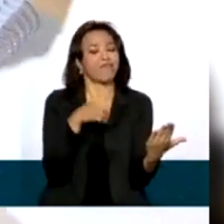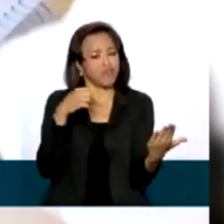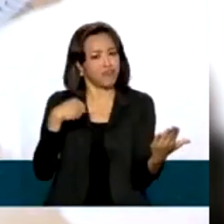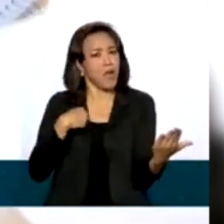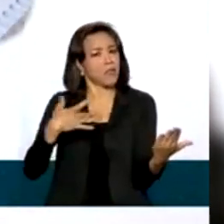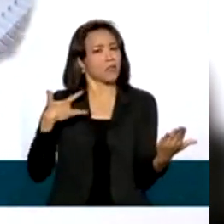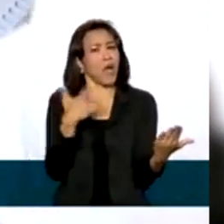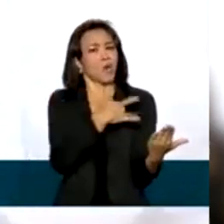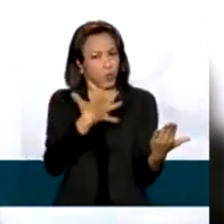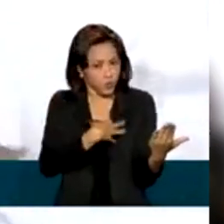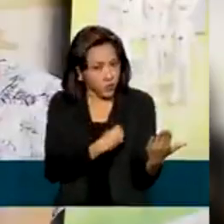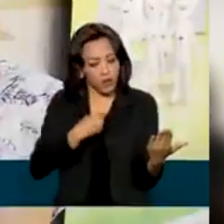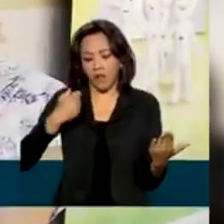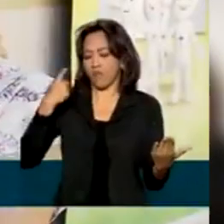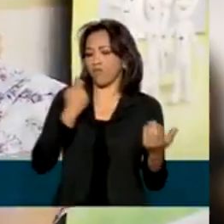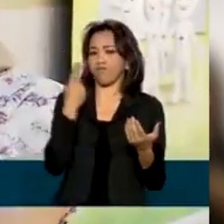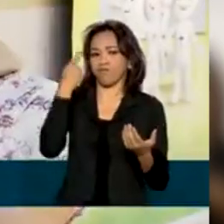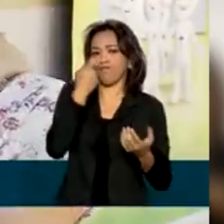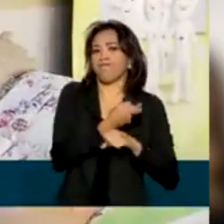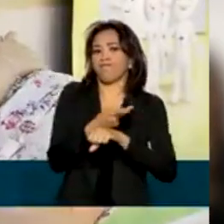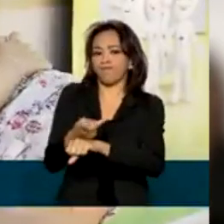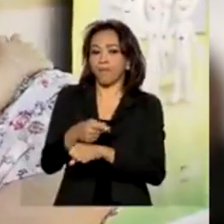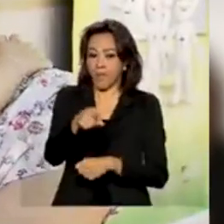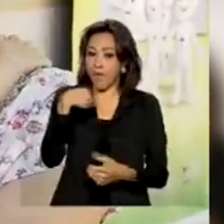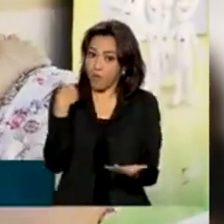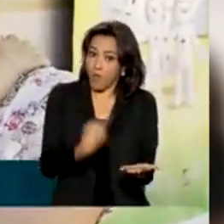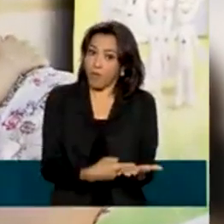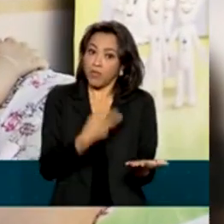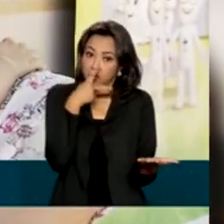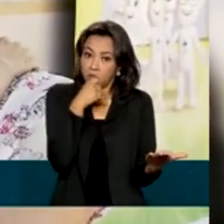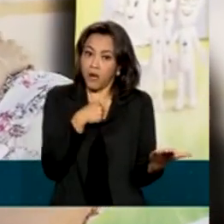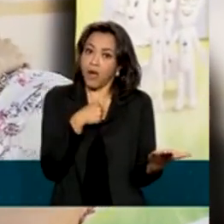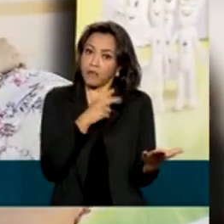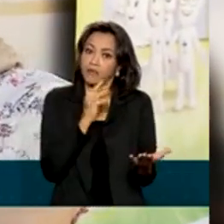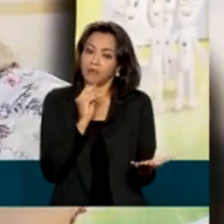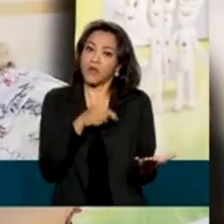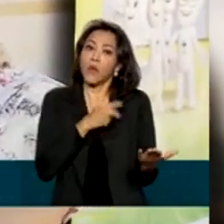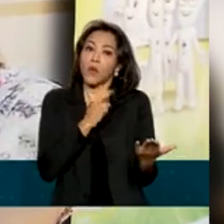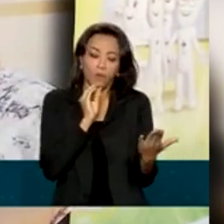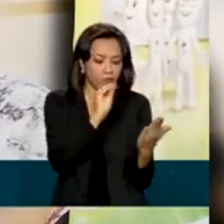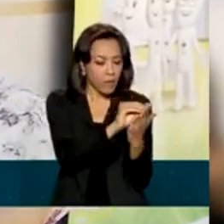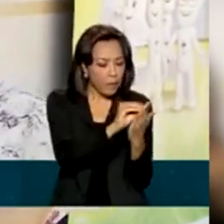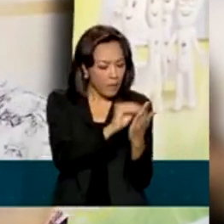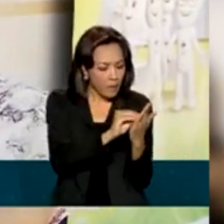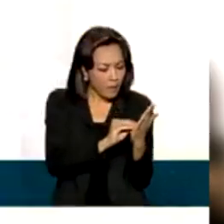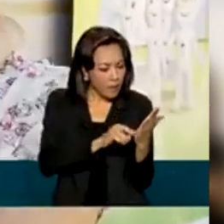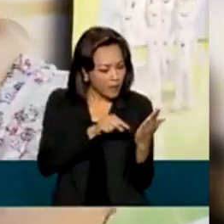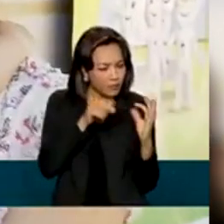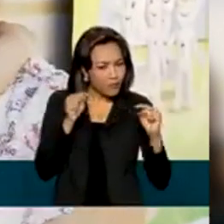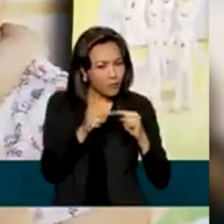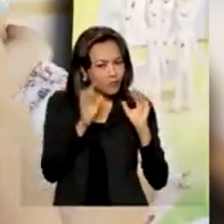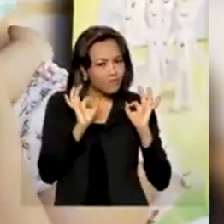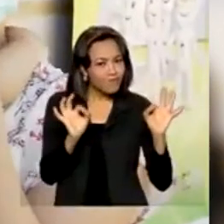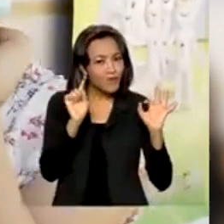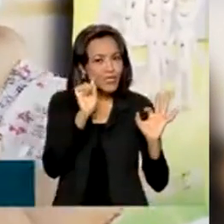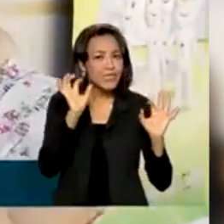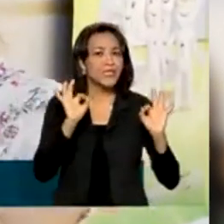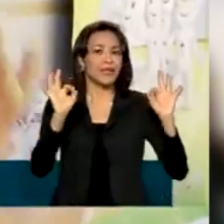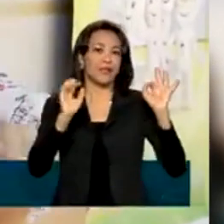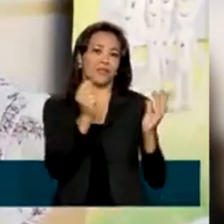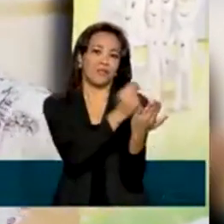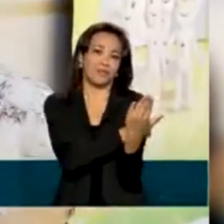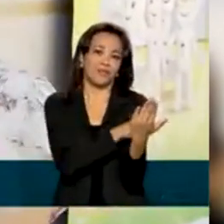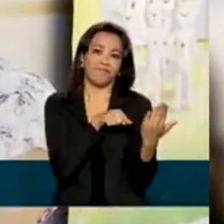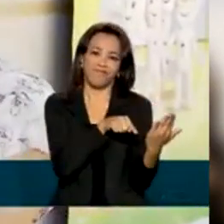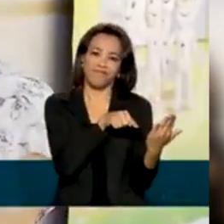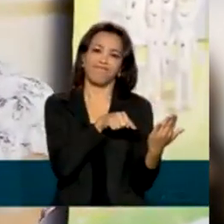é a saúde do filho. Acho que é uma obrigação nossa como os pais manter essa caderneta dele em dia. Tudo para mim, assim, que